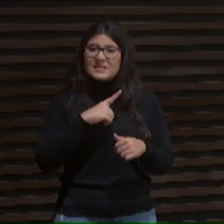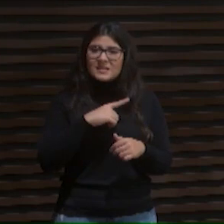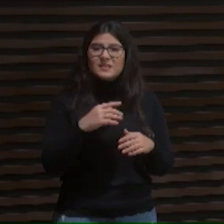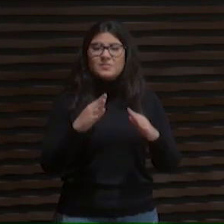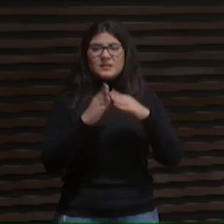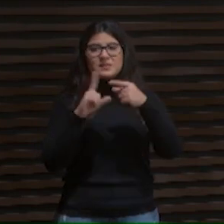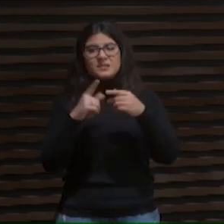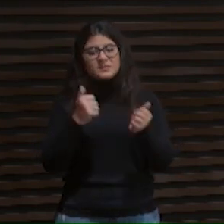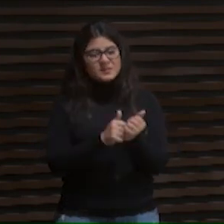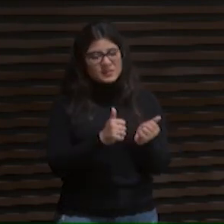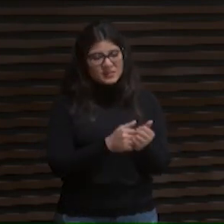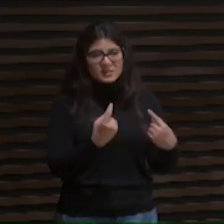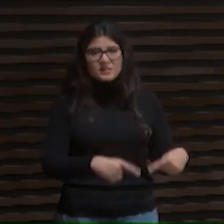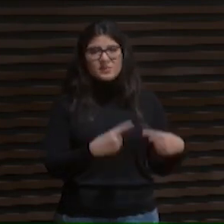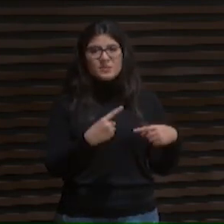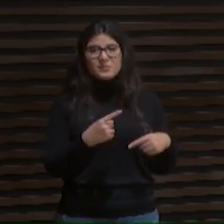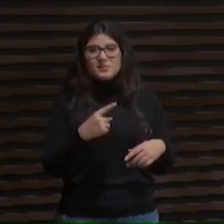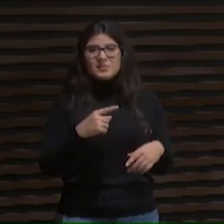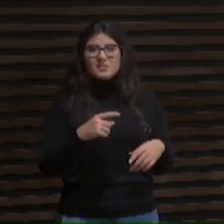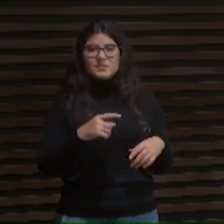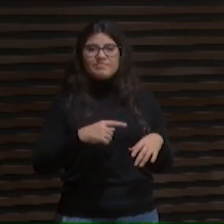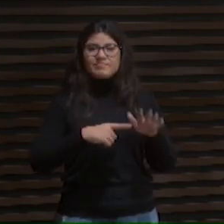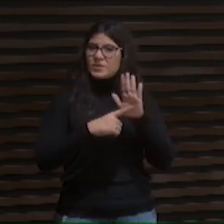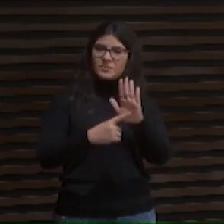que não sai na mídia global.